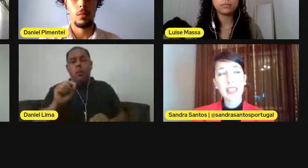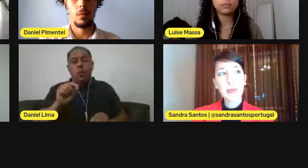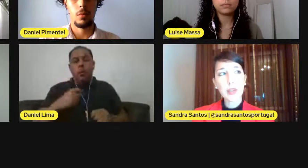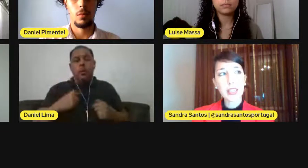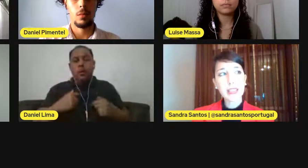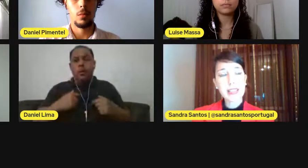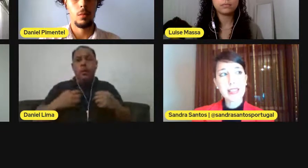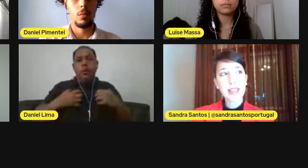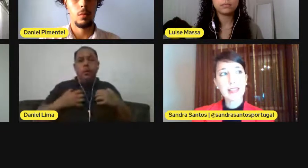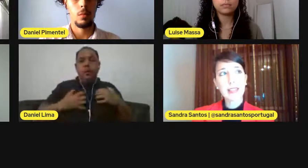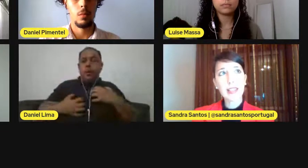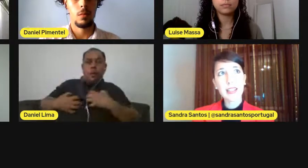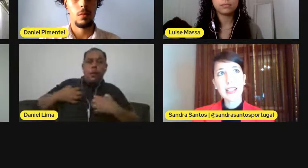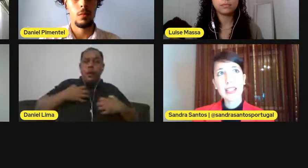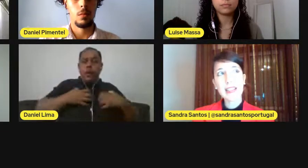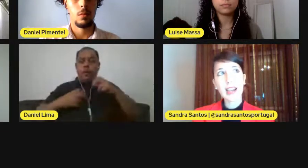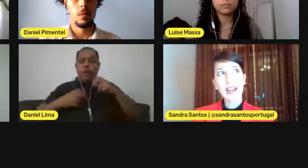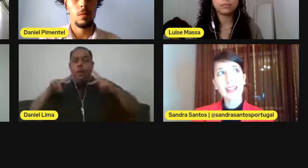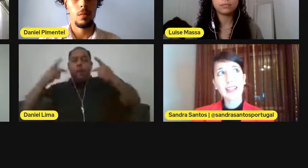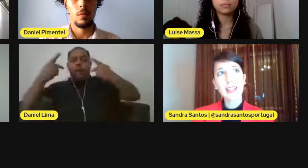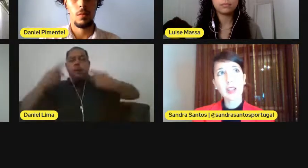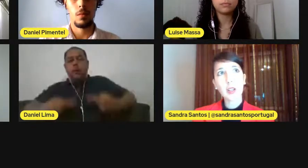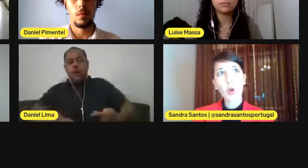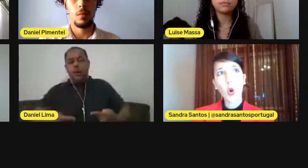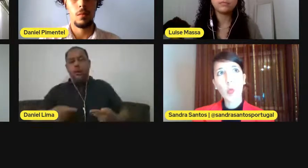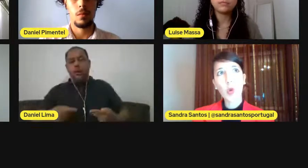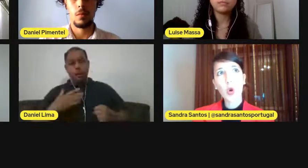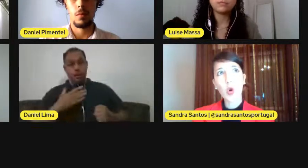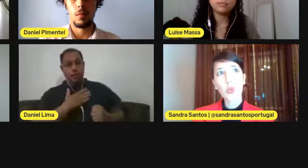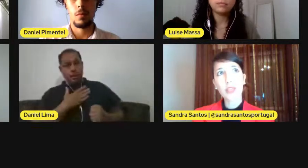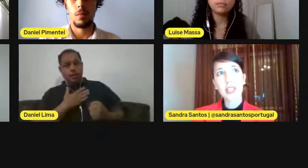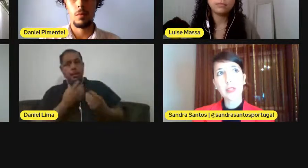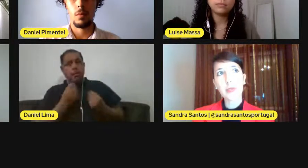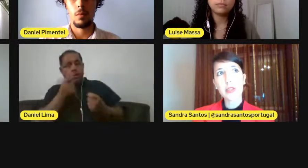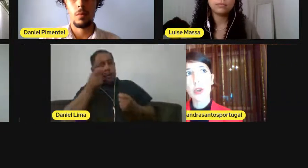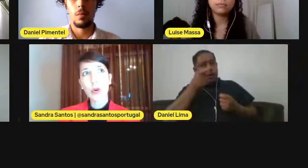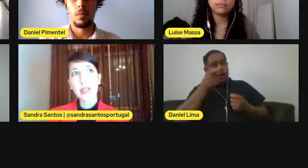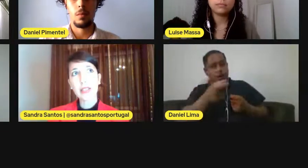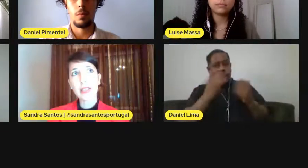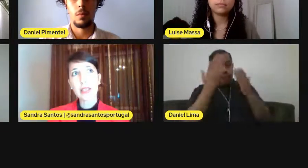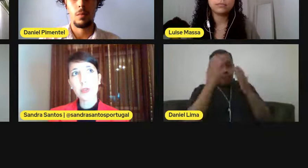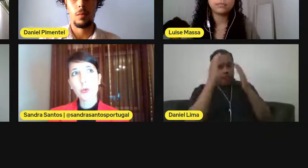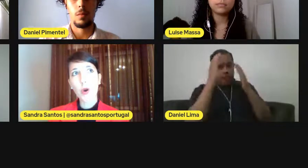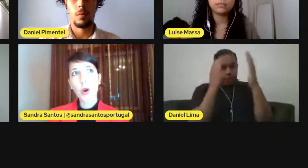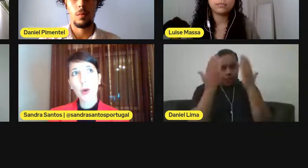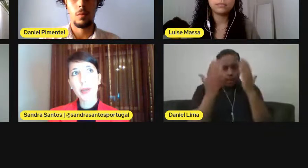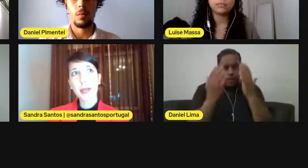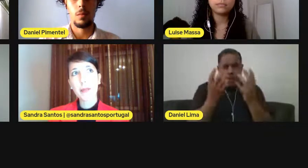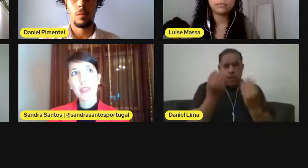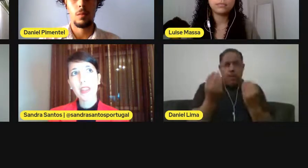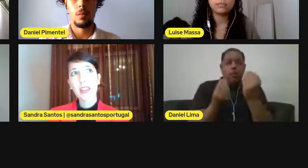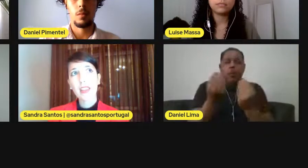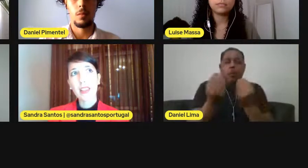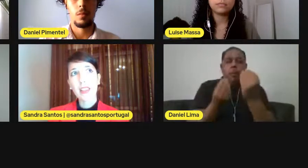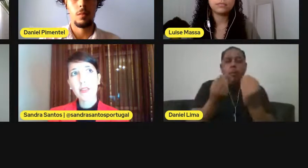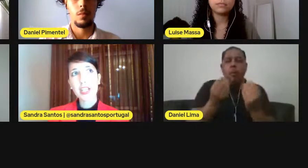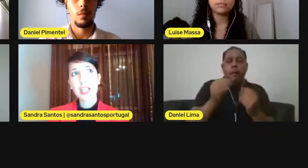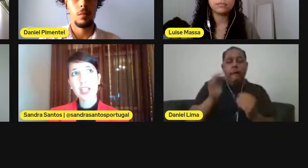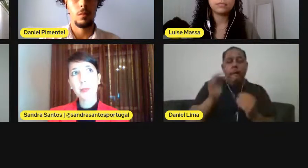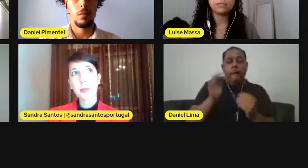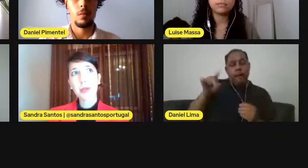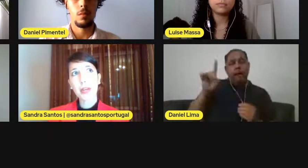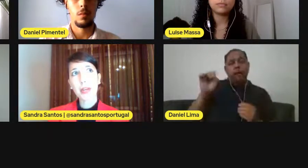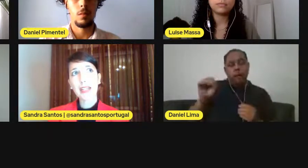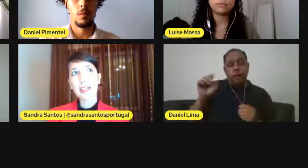E para mim é muito interessante de analisar como Fernando Pessoa, na sua obra,